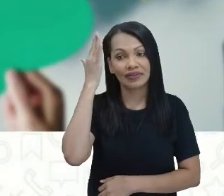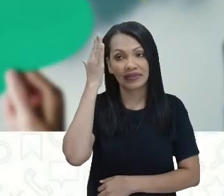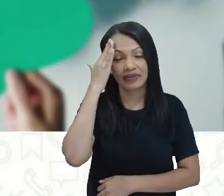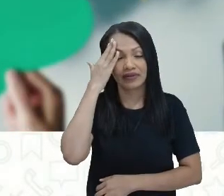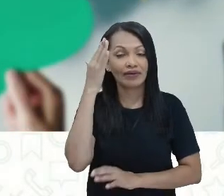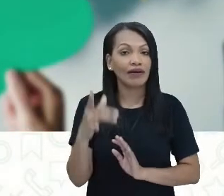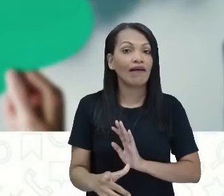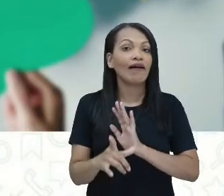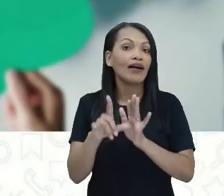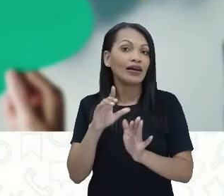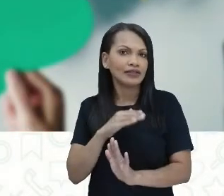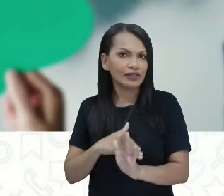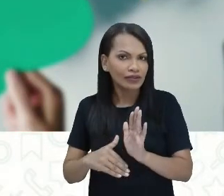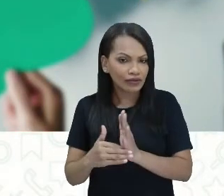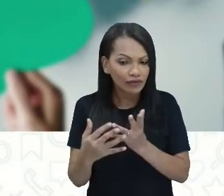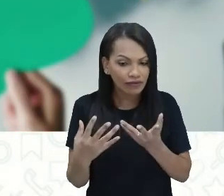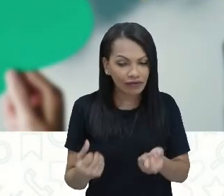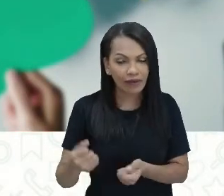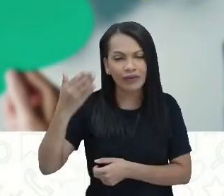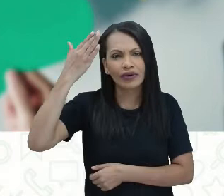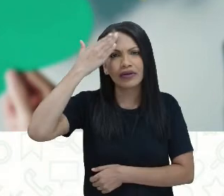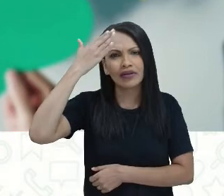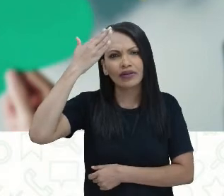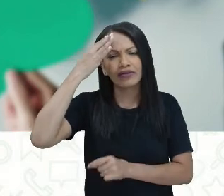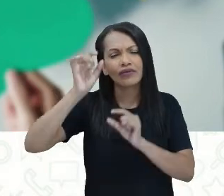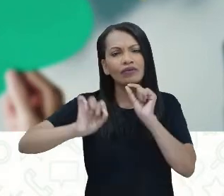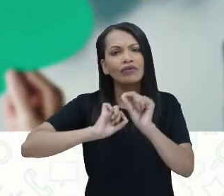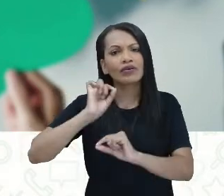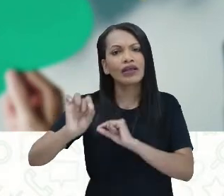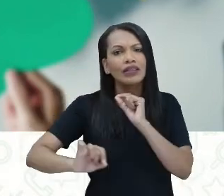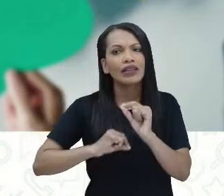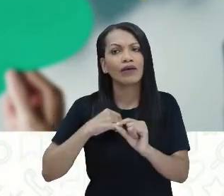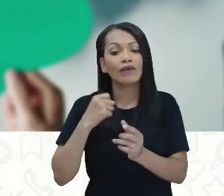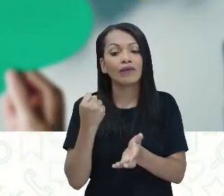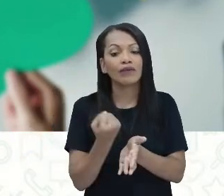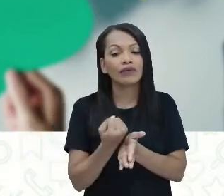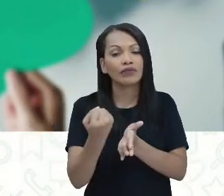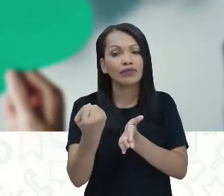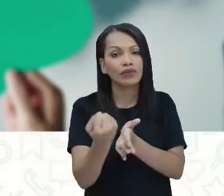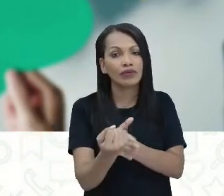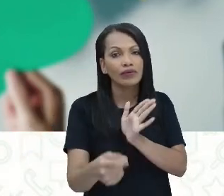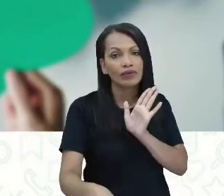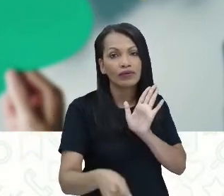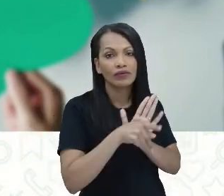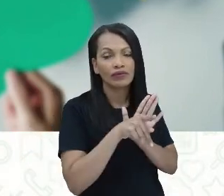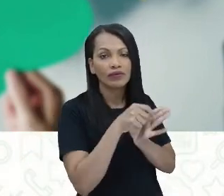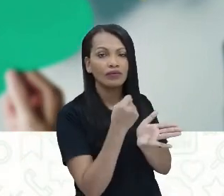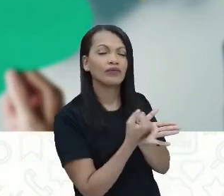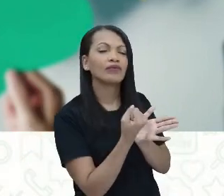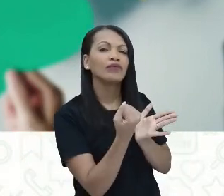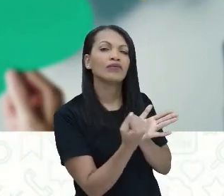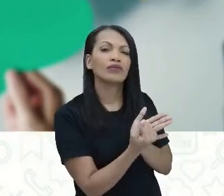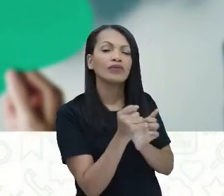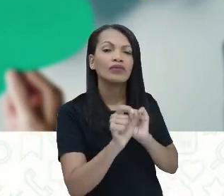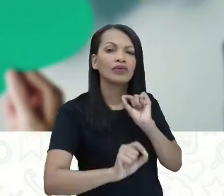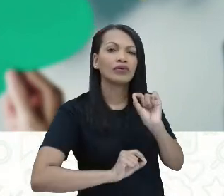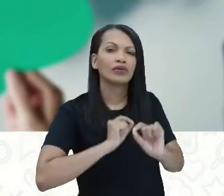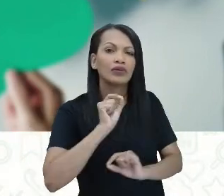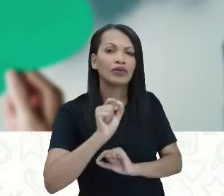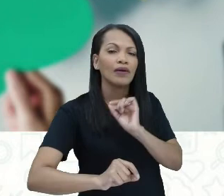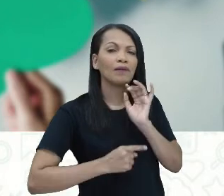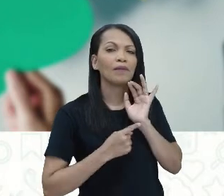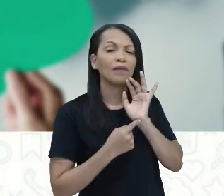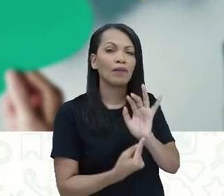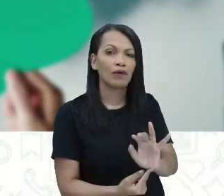de tudo, né? Vamos entender que existe um documento, né? Do qual trata